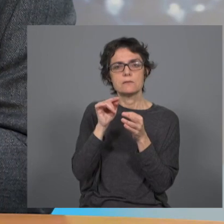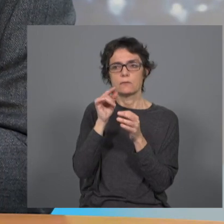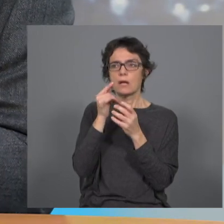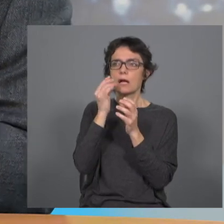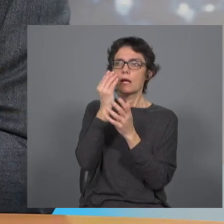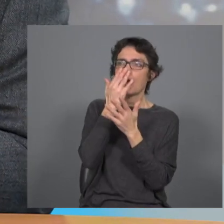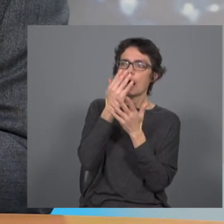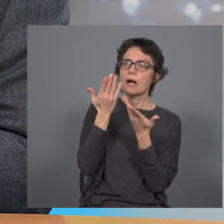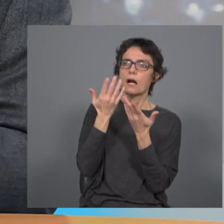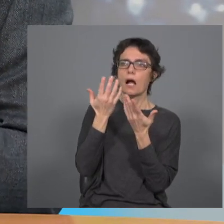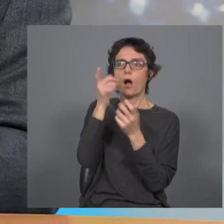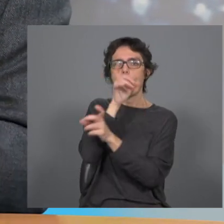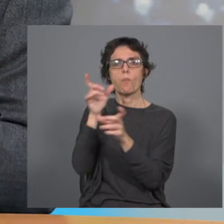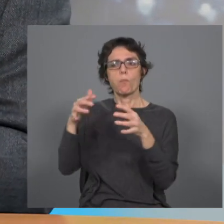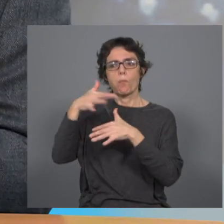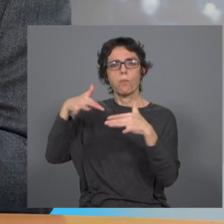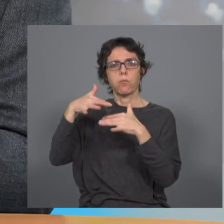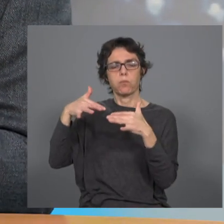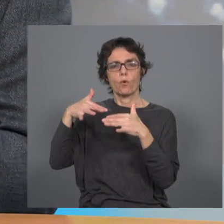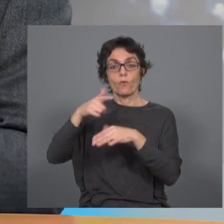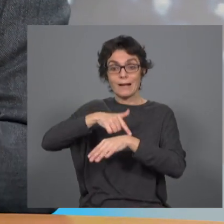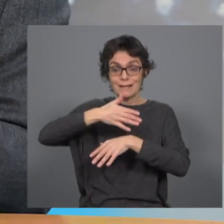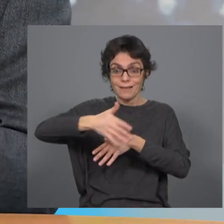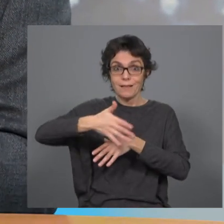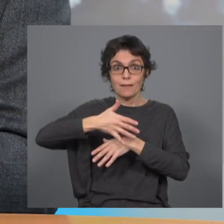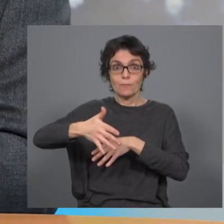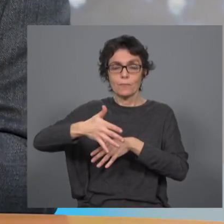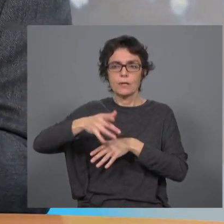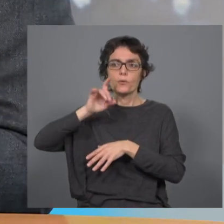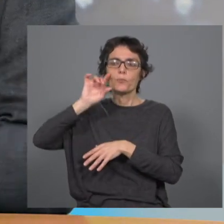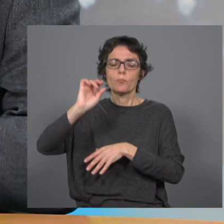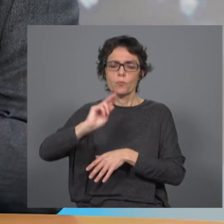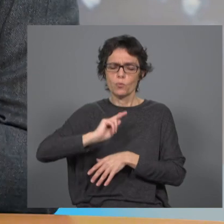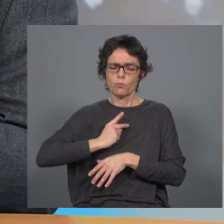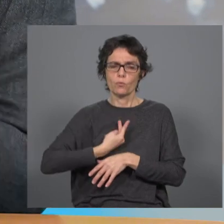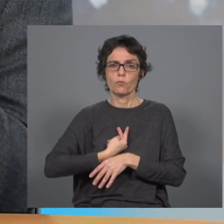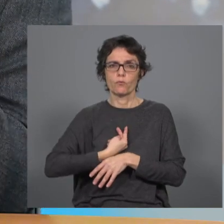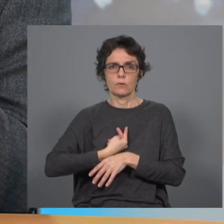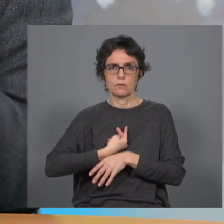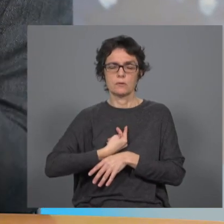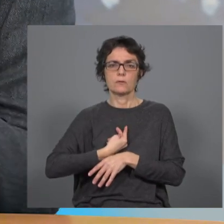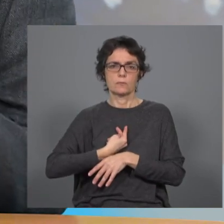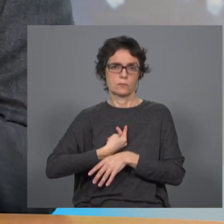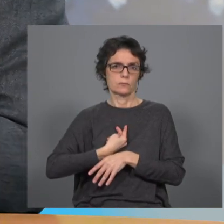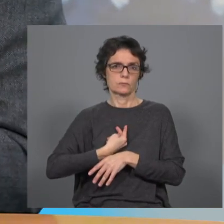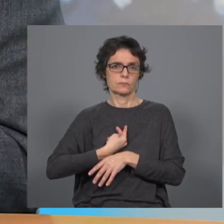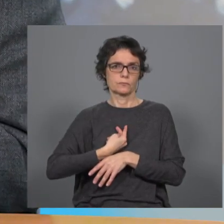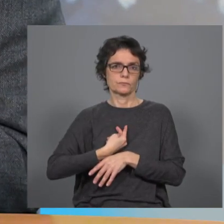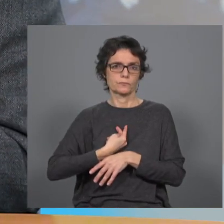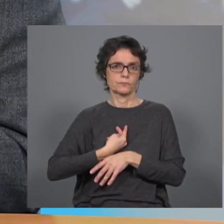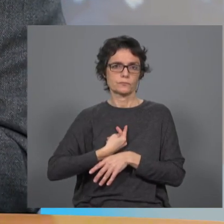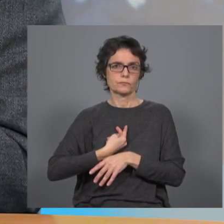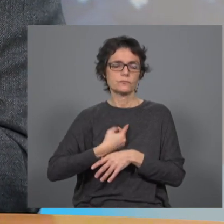maneira, também ele entra numa dinâmica de conversão e numa dinâmica de reconciliação. Não é apenas a comunidade é mais do que o somatório